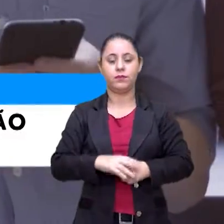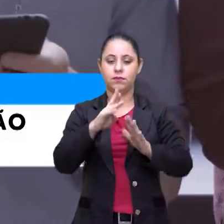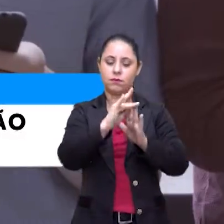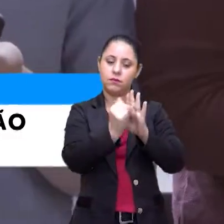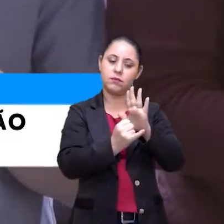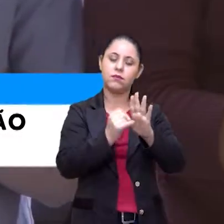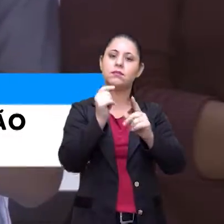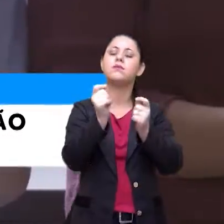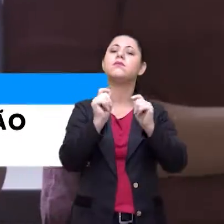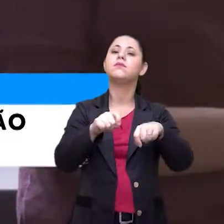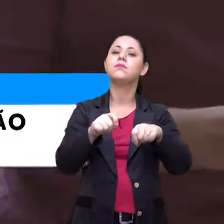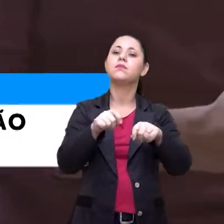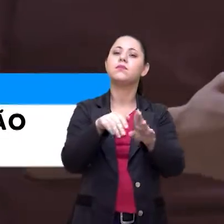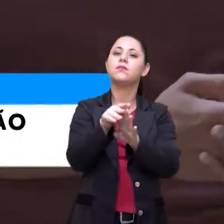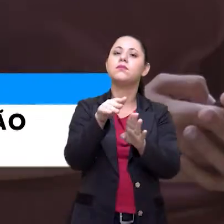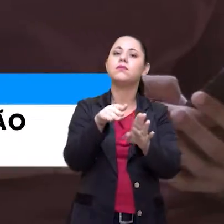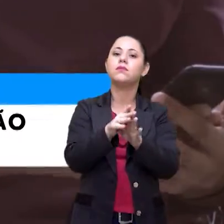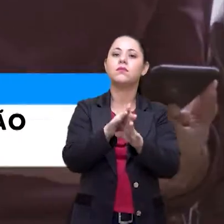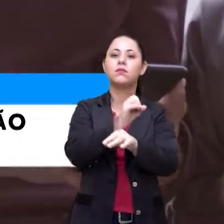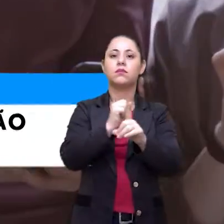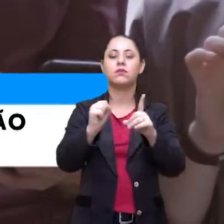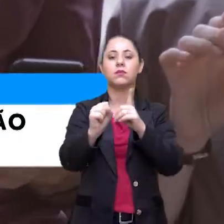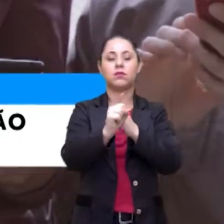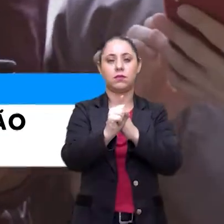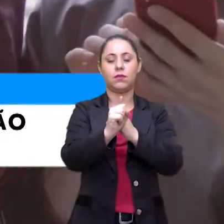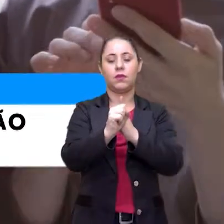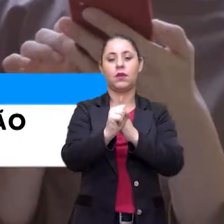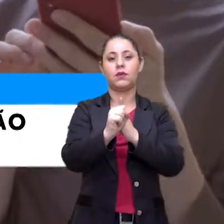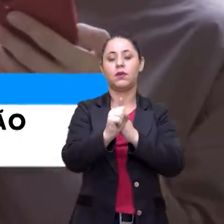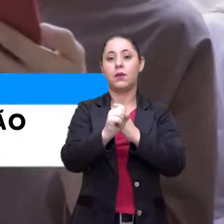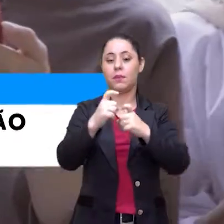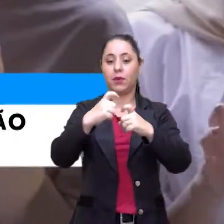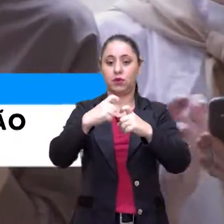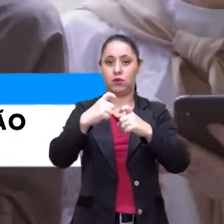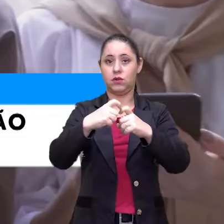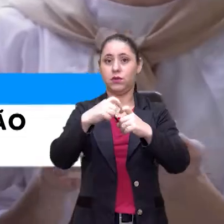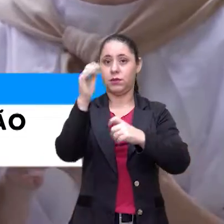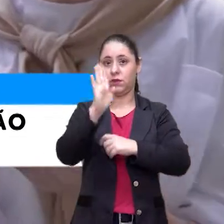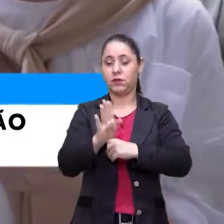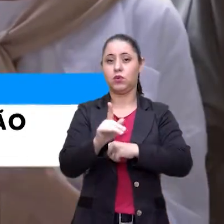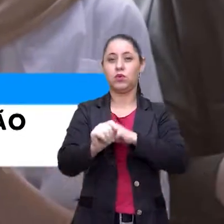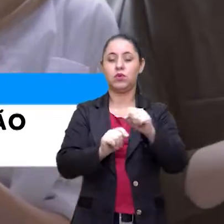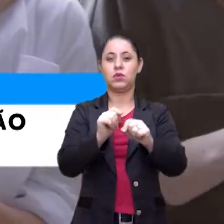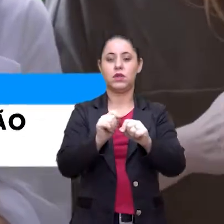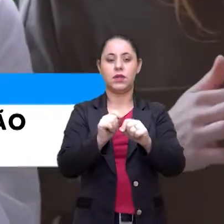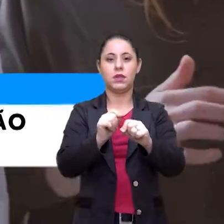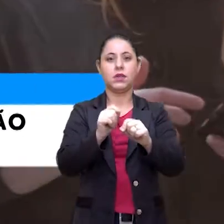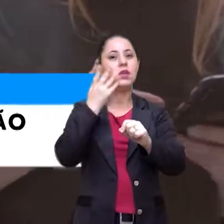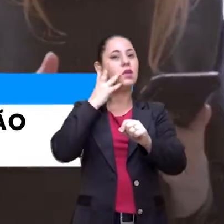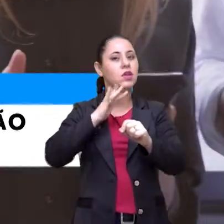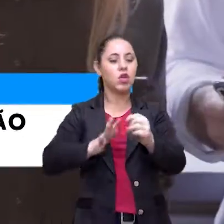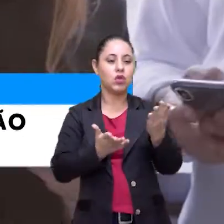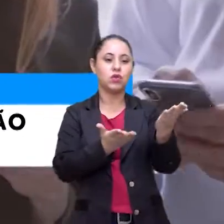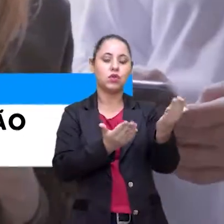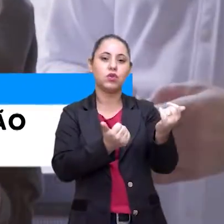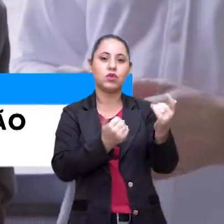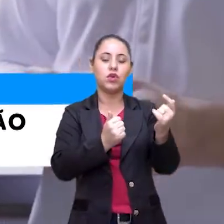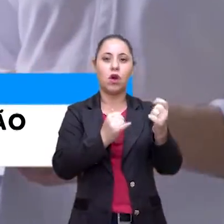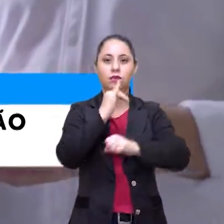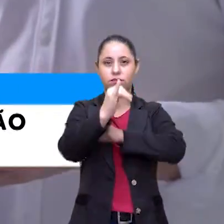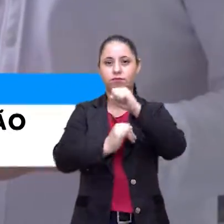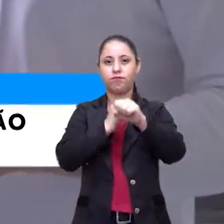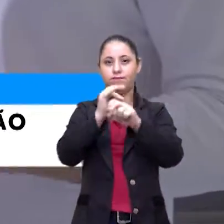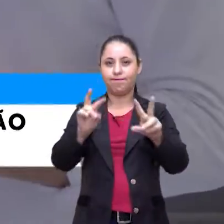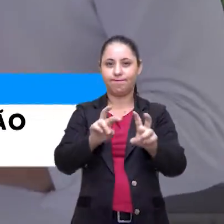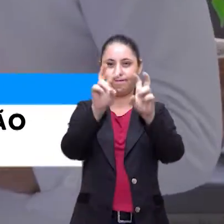O projeto pretende garantir orientações da Sociedade Brasileira de Pediatria quanto à exposição de crianças e